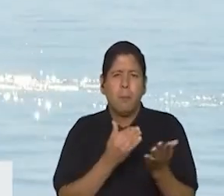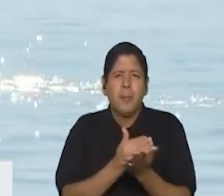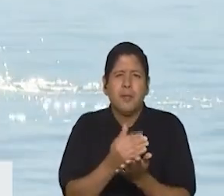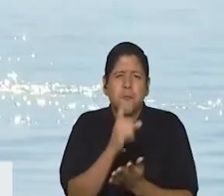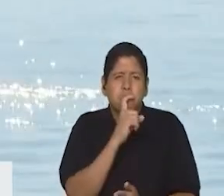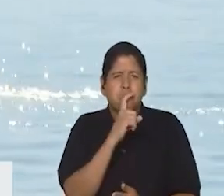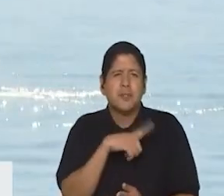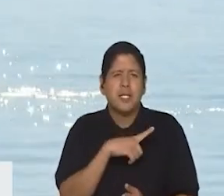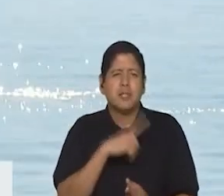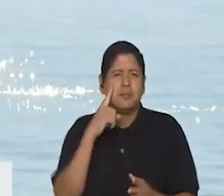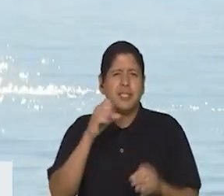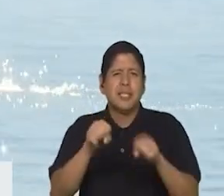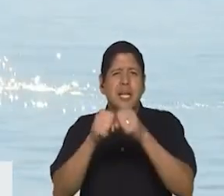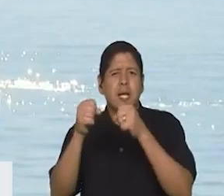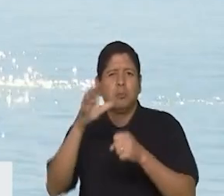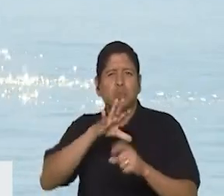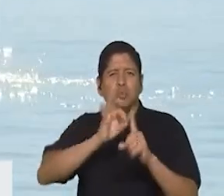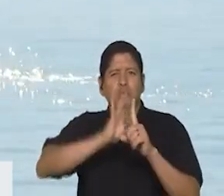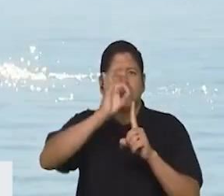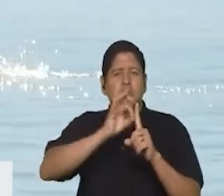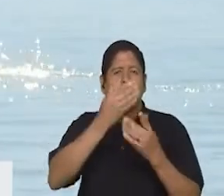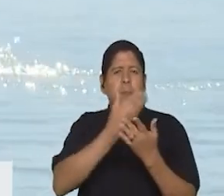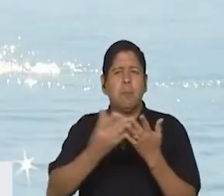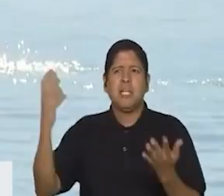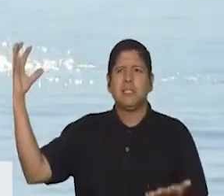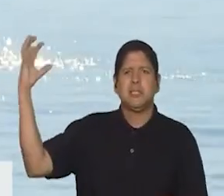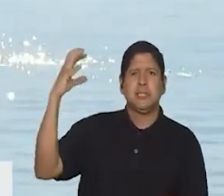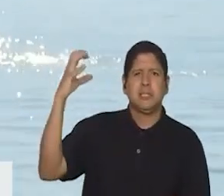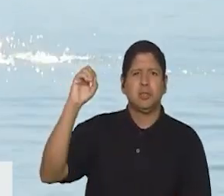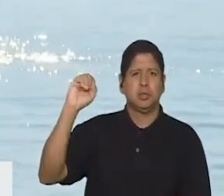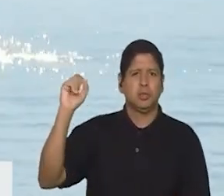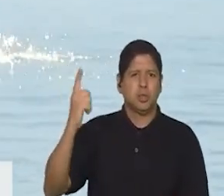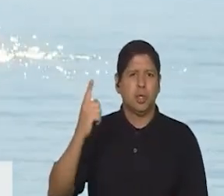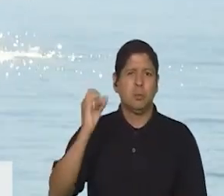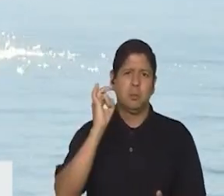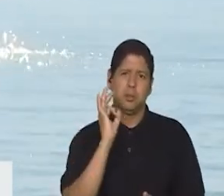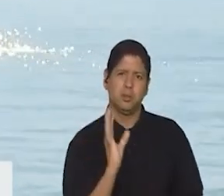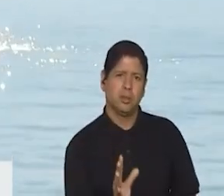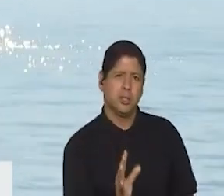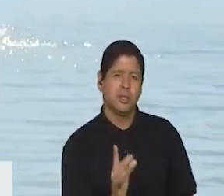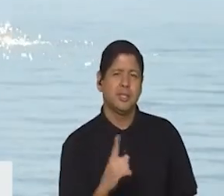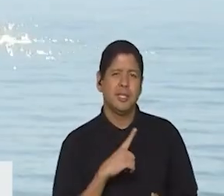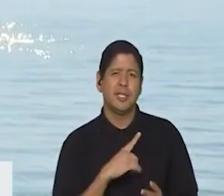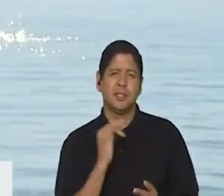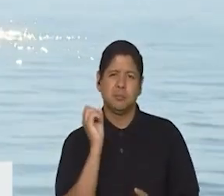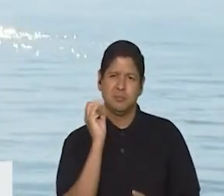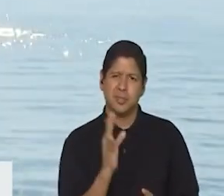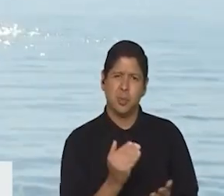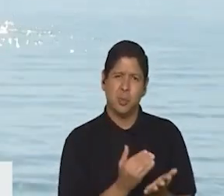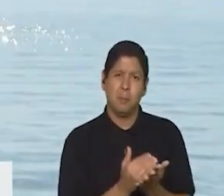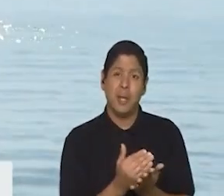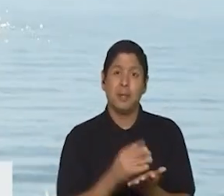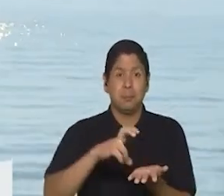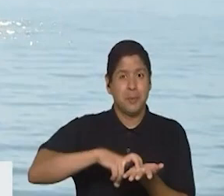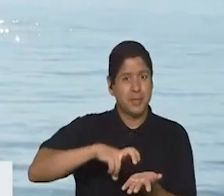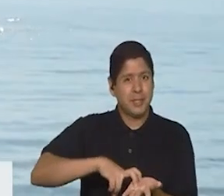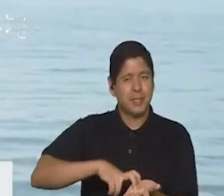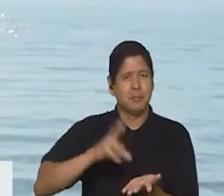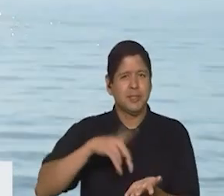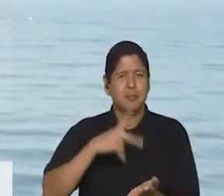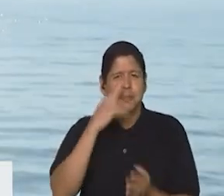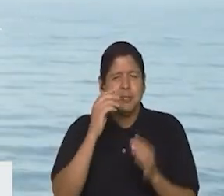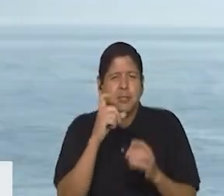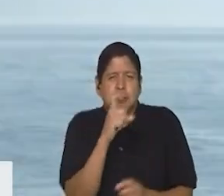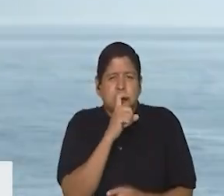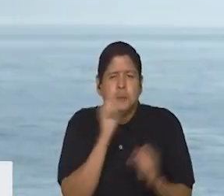por conta da queda das temperaturas, a perda de radiação durante a madrugada. Então, no finalzinho da madrugada, início da manhã, quando já está bem